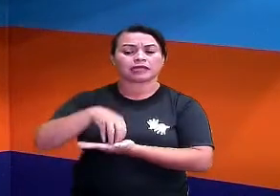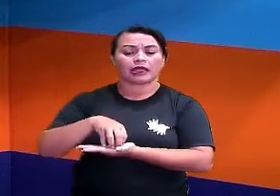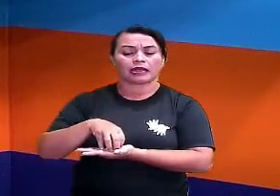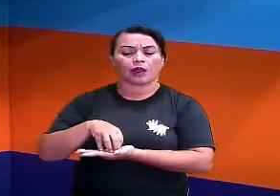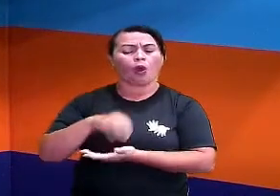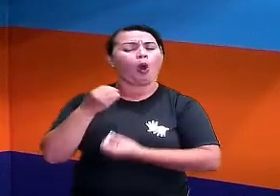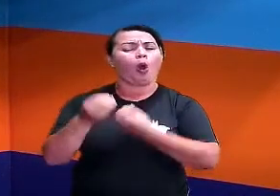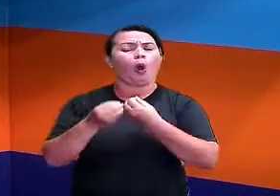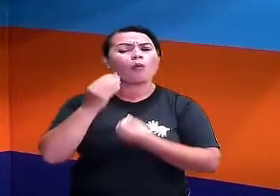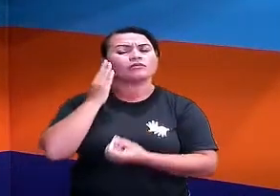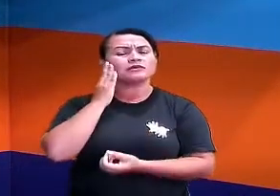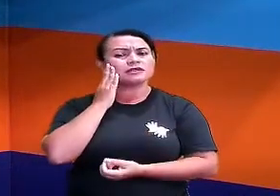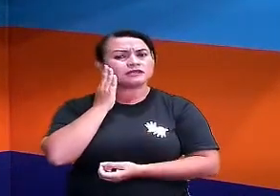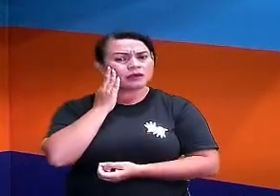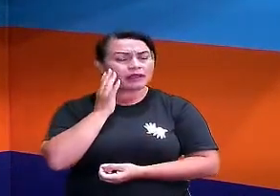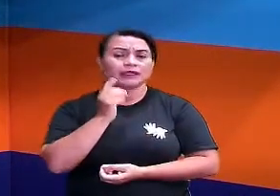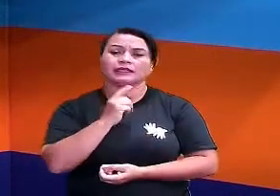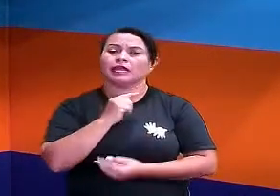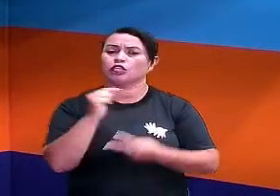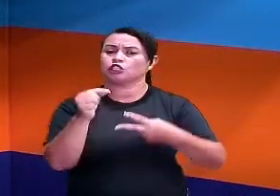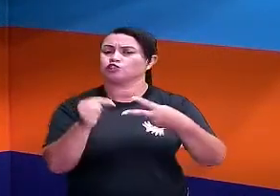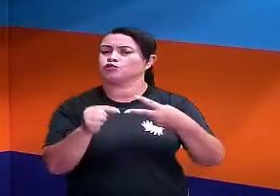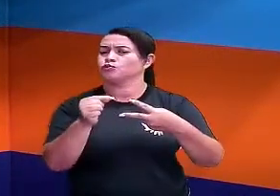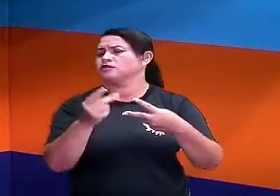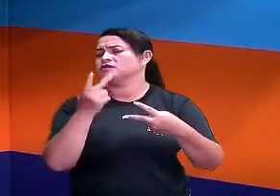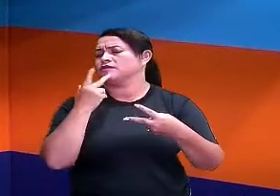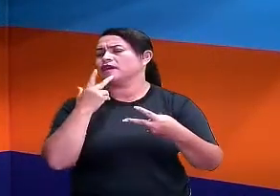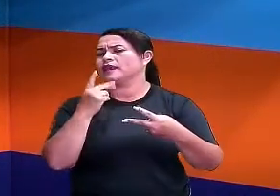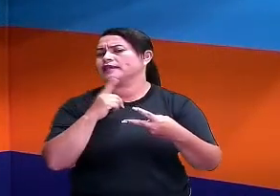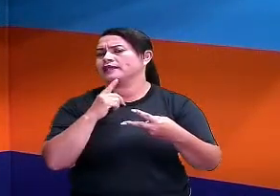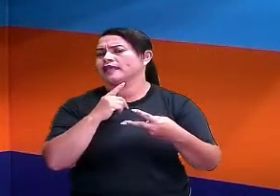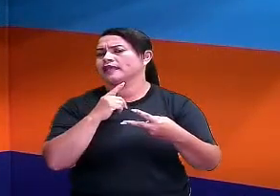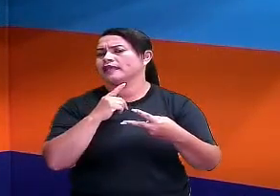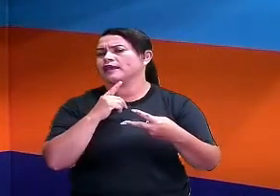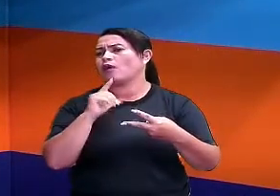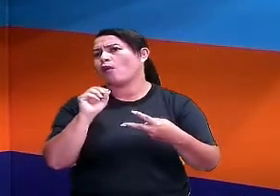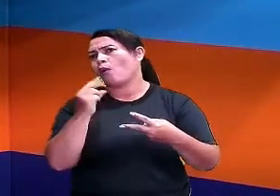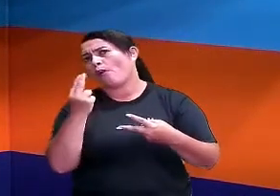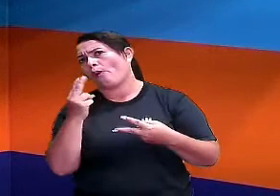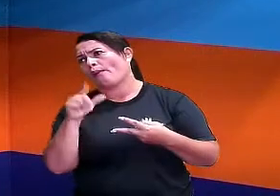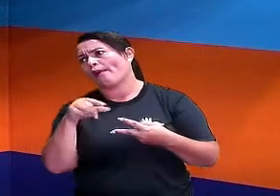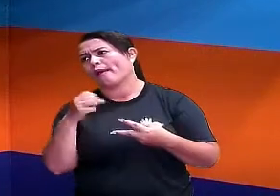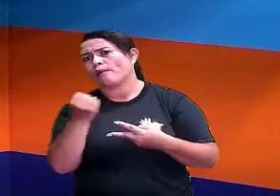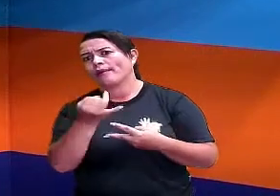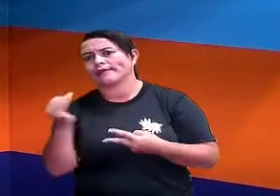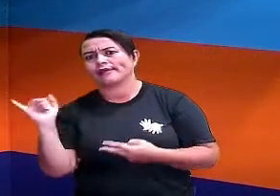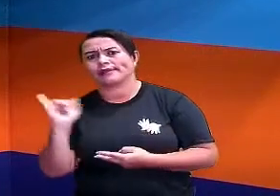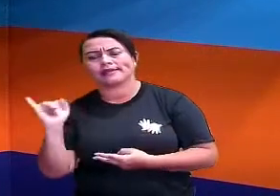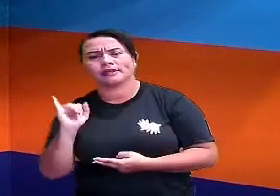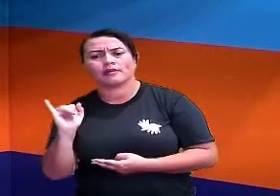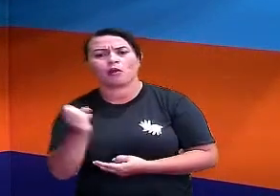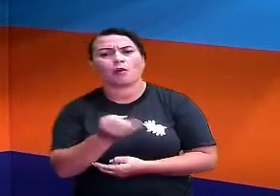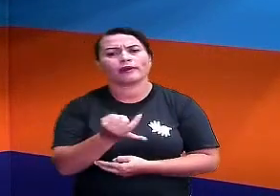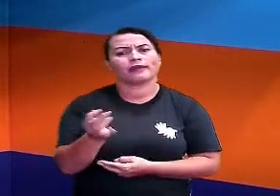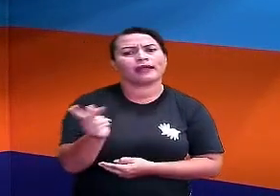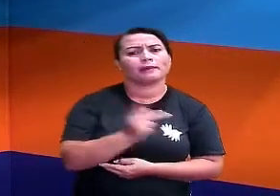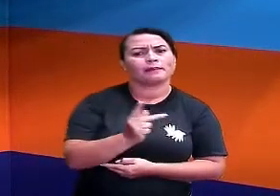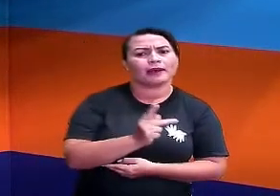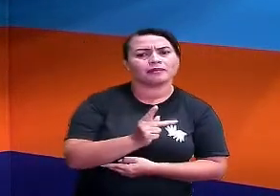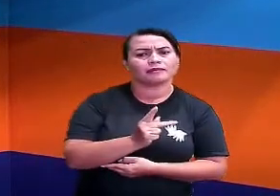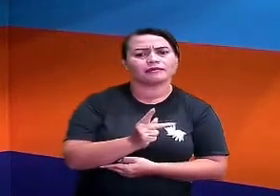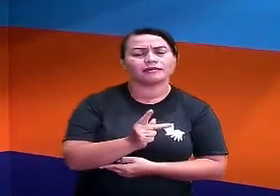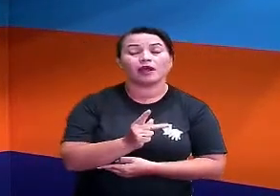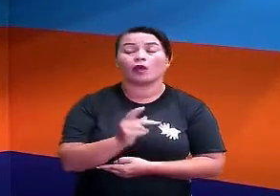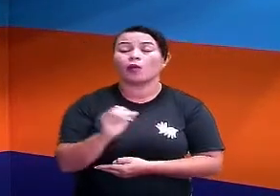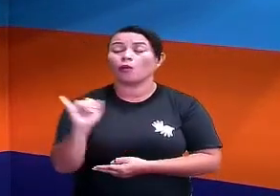vou saber? Ah, professora, tem duas opções aí que a senhora está dizendo. Ou quantidade ímpar de elementos ou quantidade par.